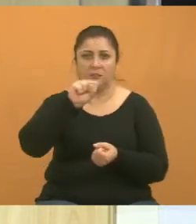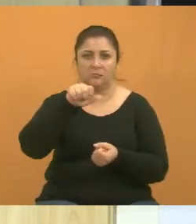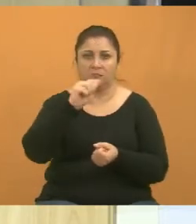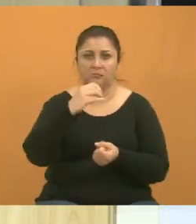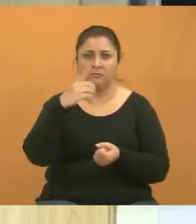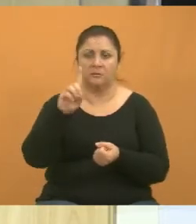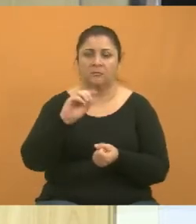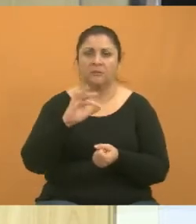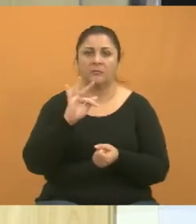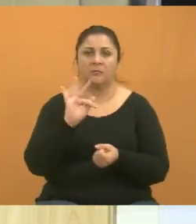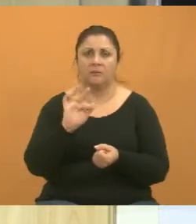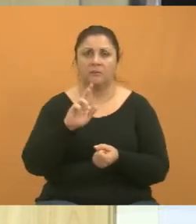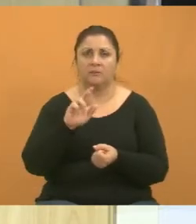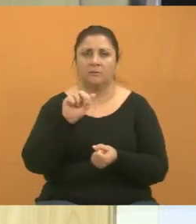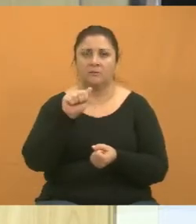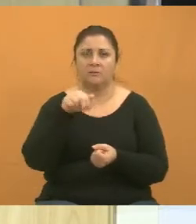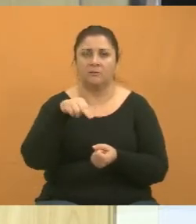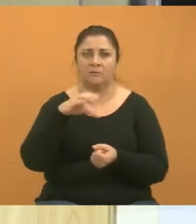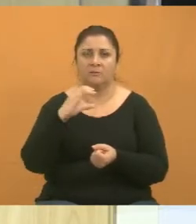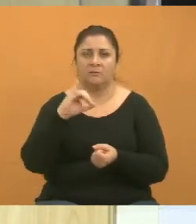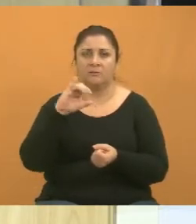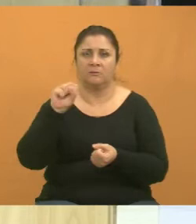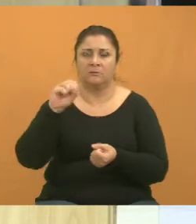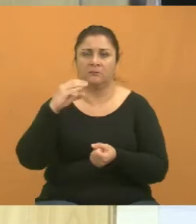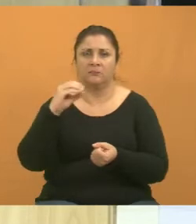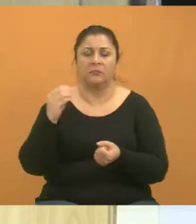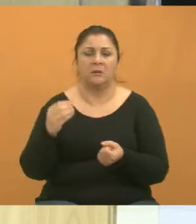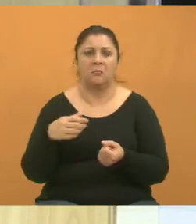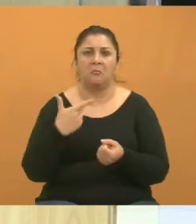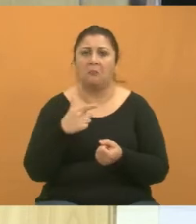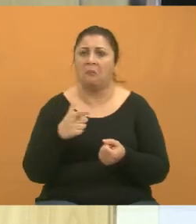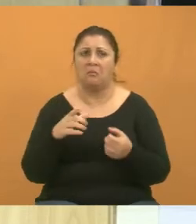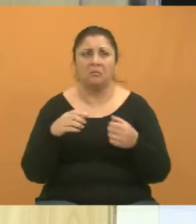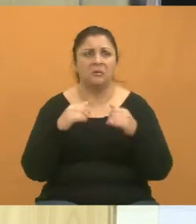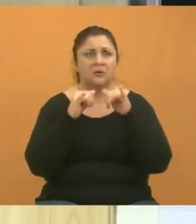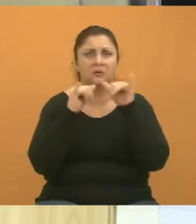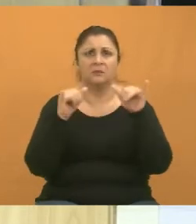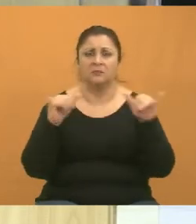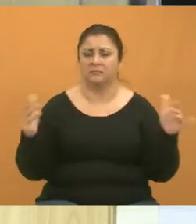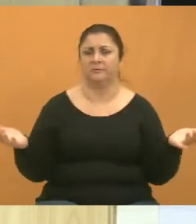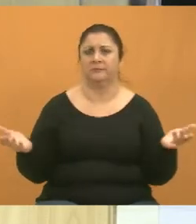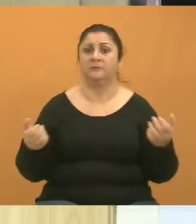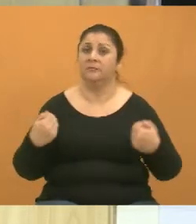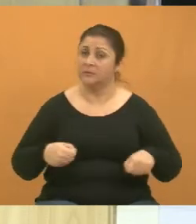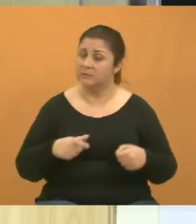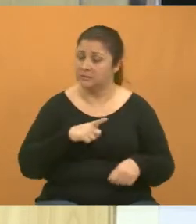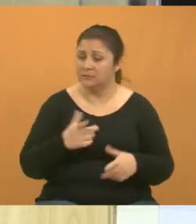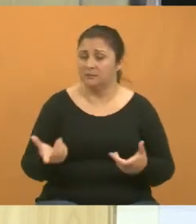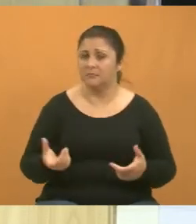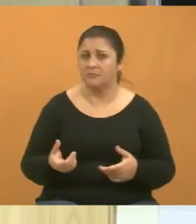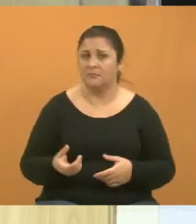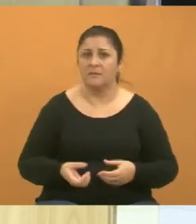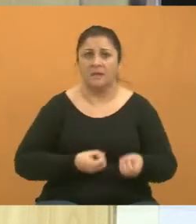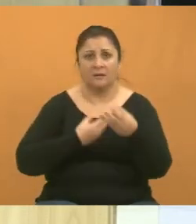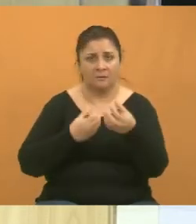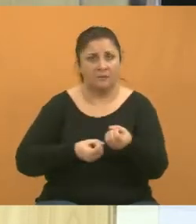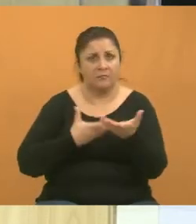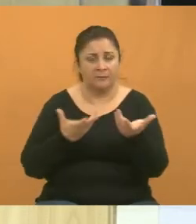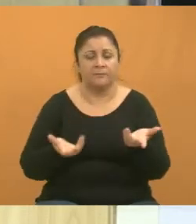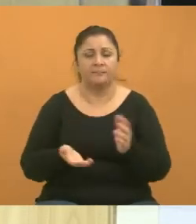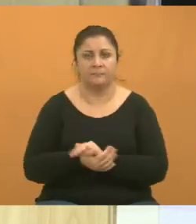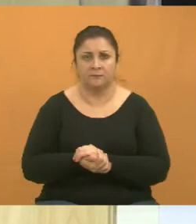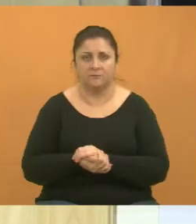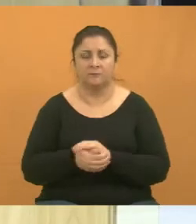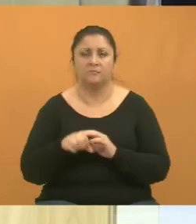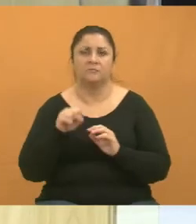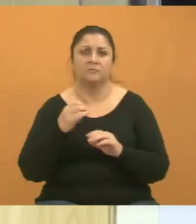a Santa Casa, uma divulgação, uma iniciativa maior nesse sentido. Então, fazer a lei,